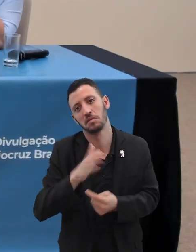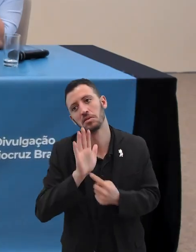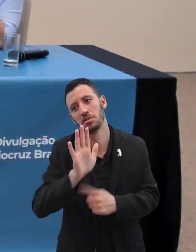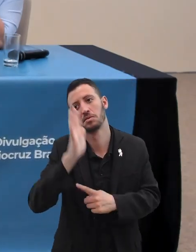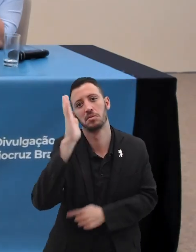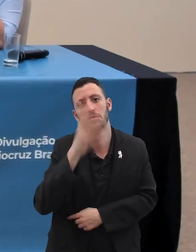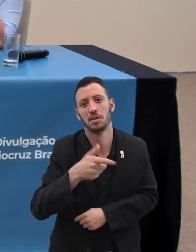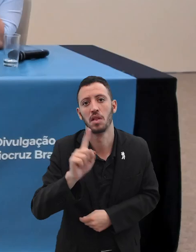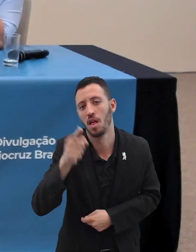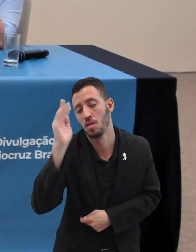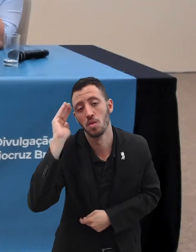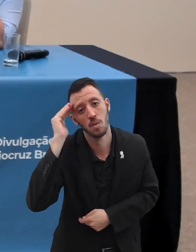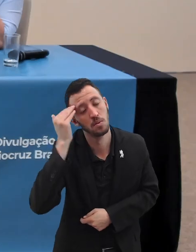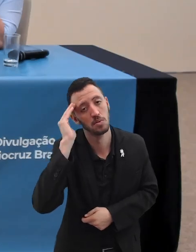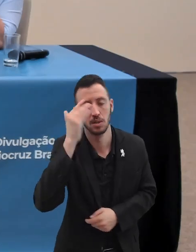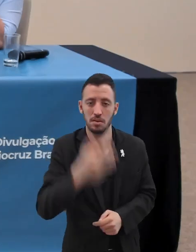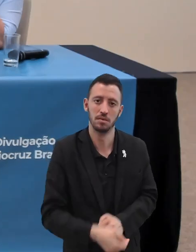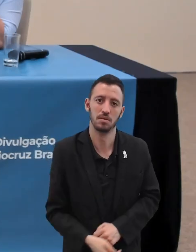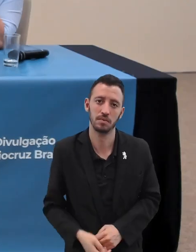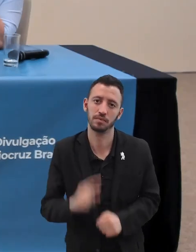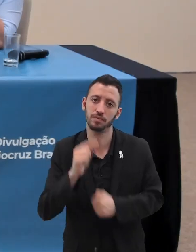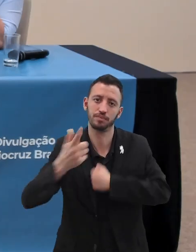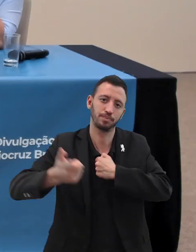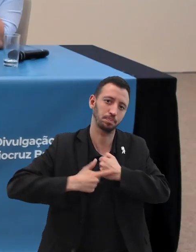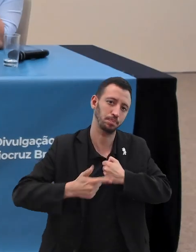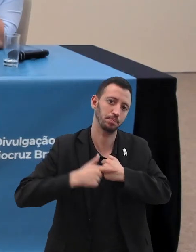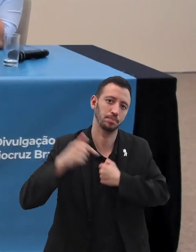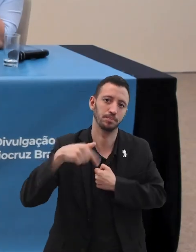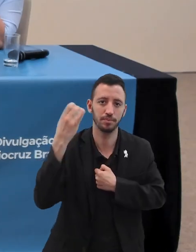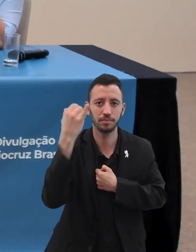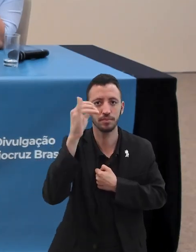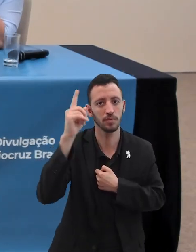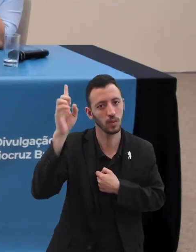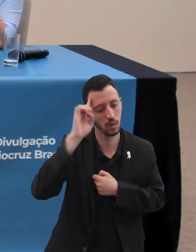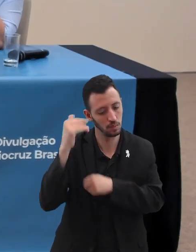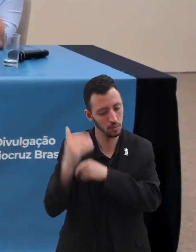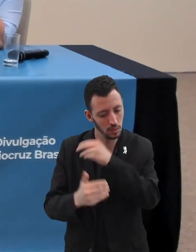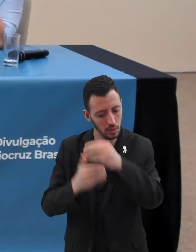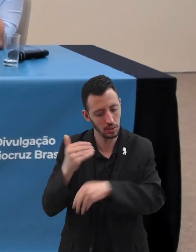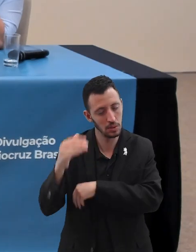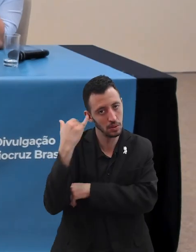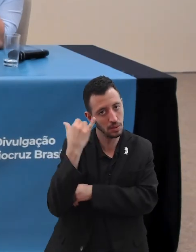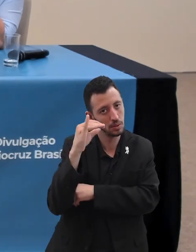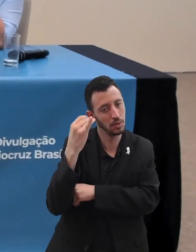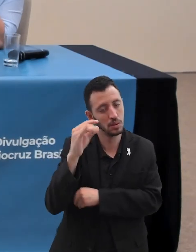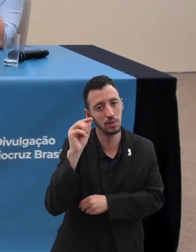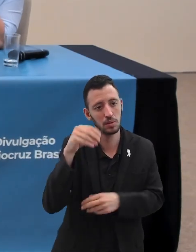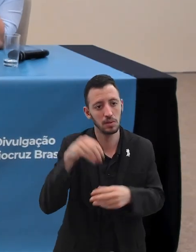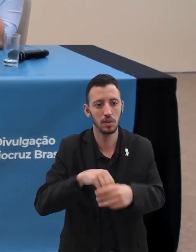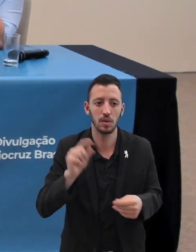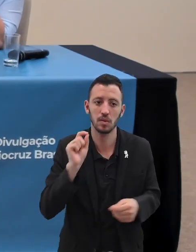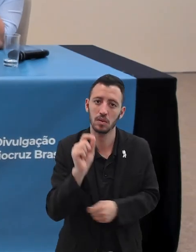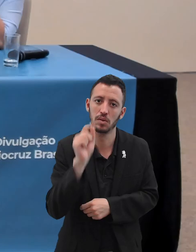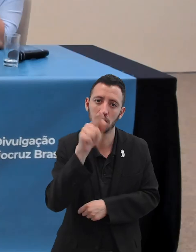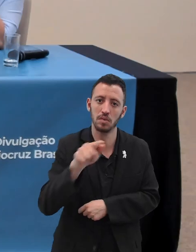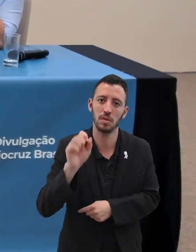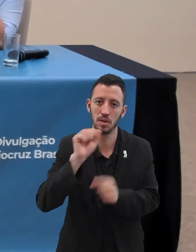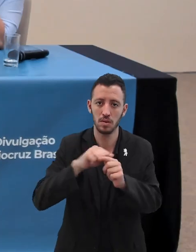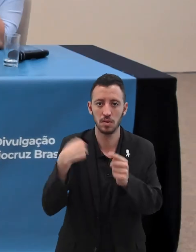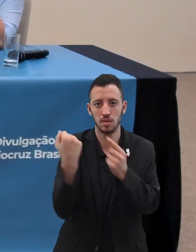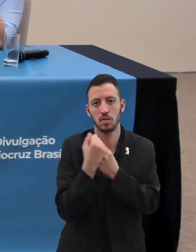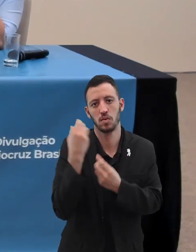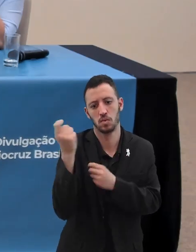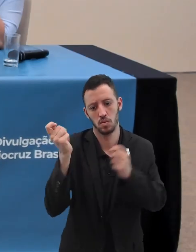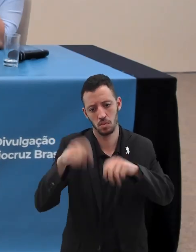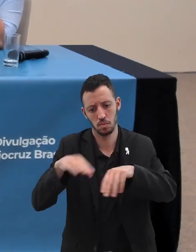só que elas não compreendem o papel da ciência para o seu dia a dia e o papel da ciência para a sociedade com